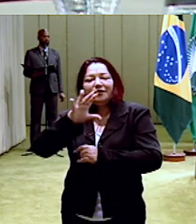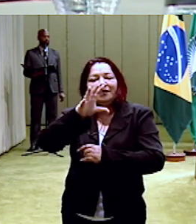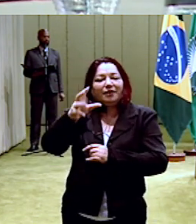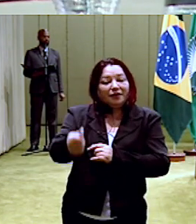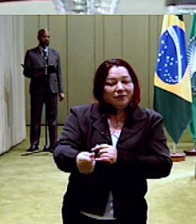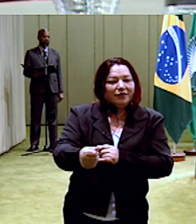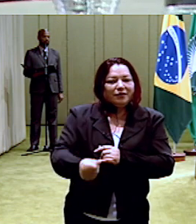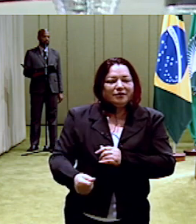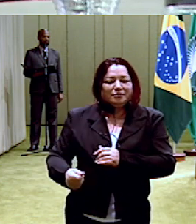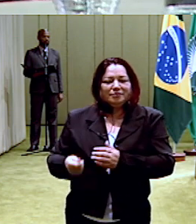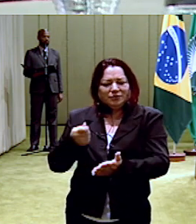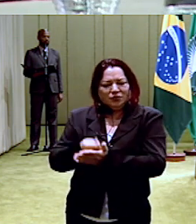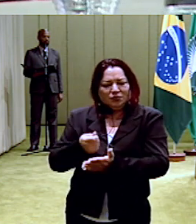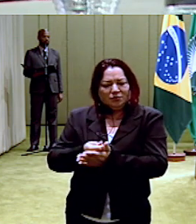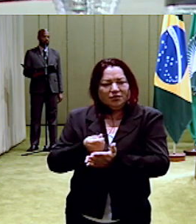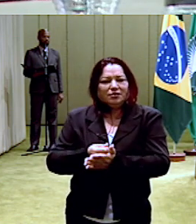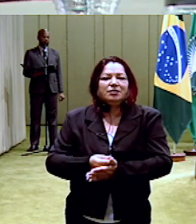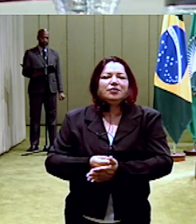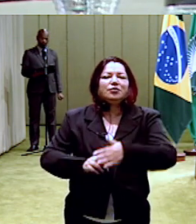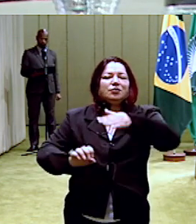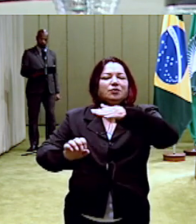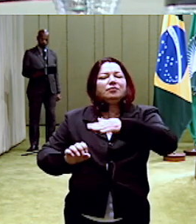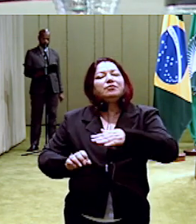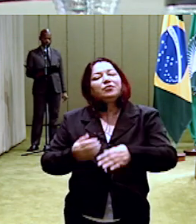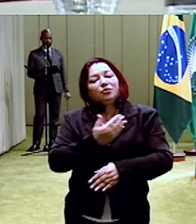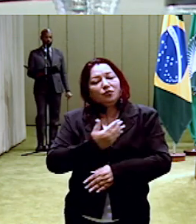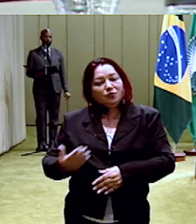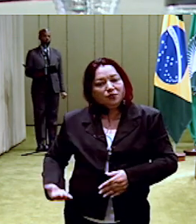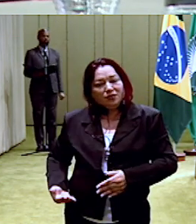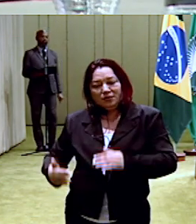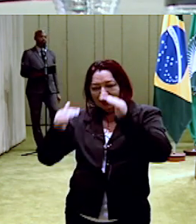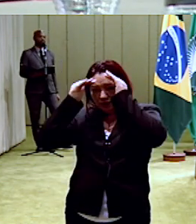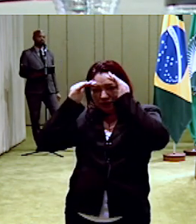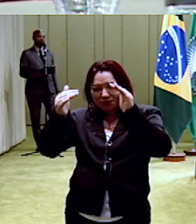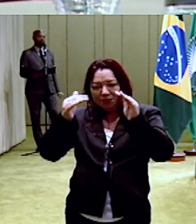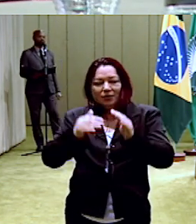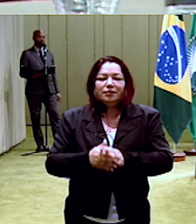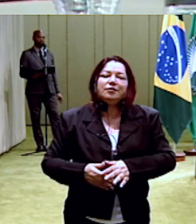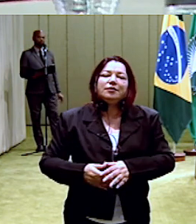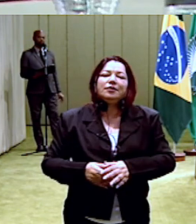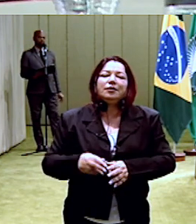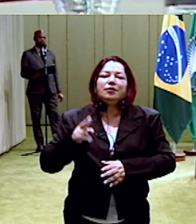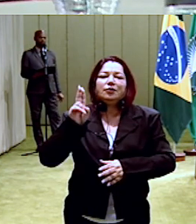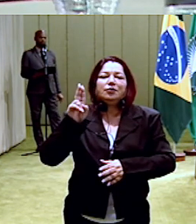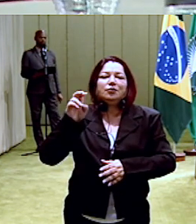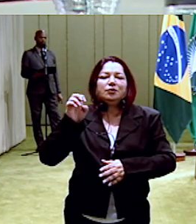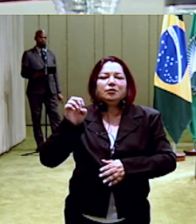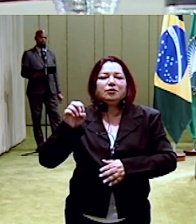por esse cumprimento de uma obrigação do Estado brasileiro em relação aos compromissos que foram feitos perante a Unesco, né,